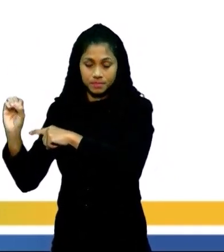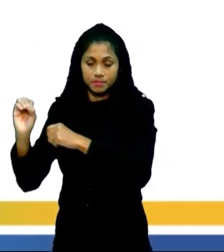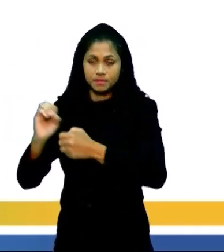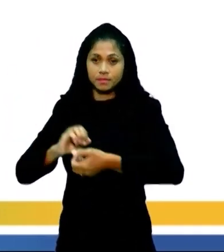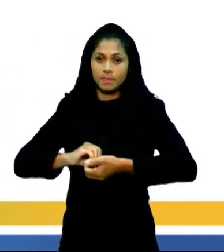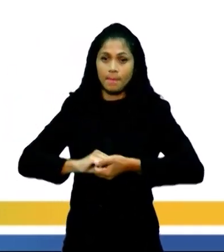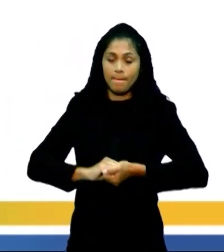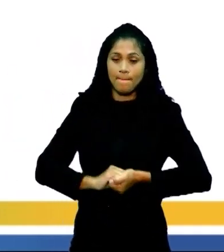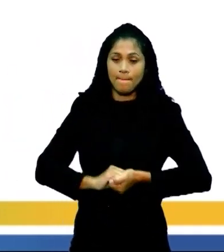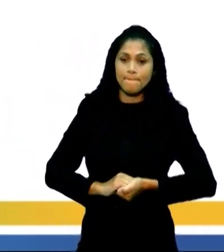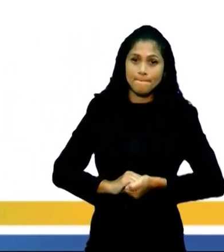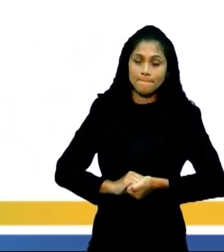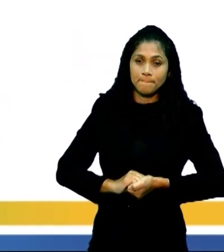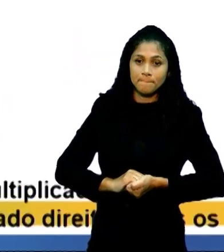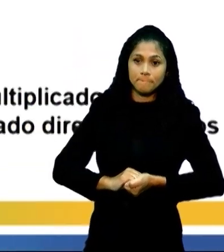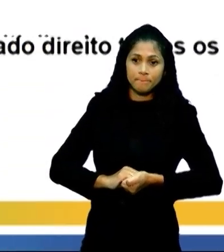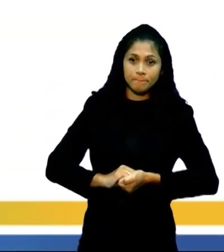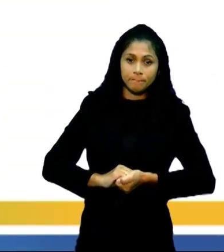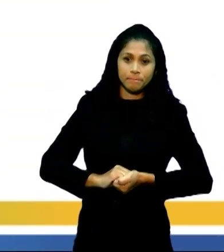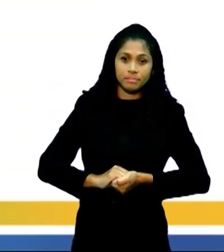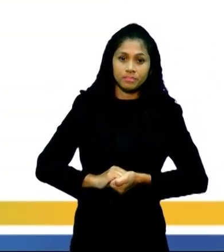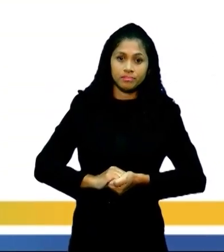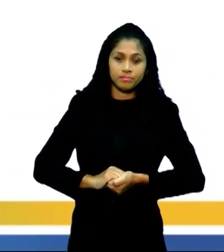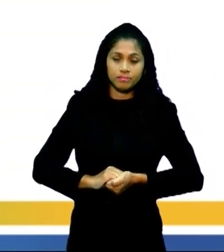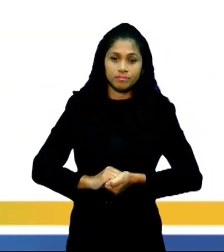vezes 2,2.